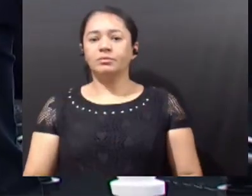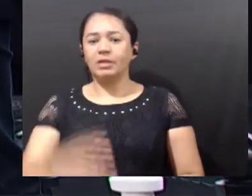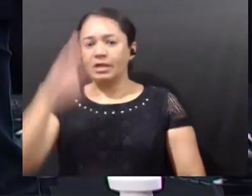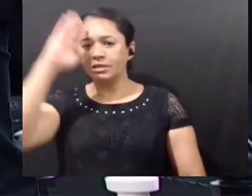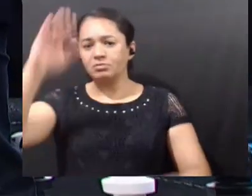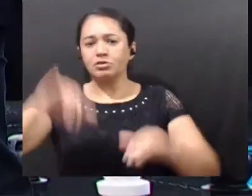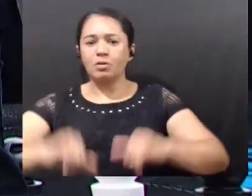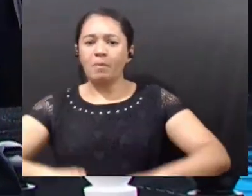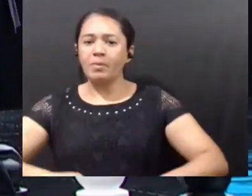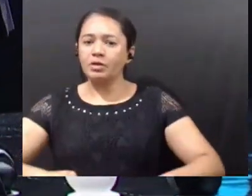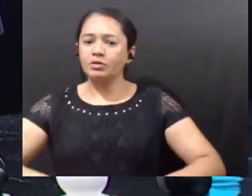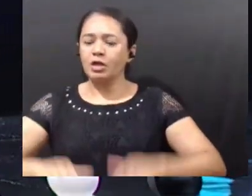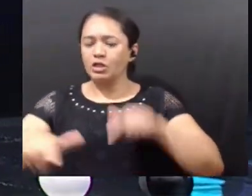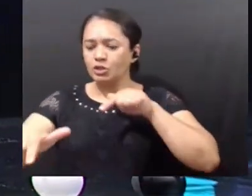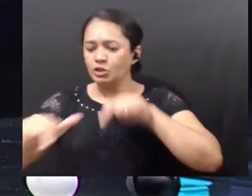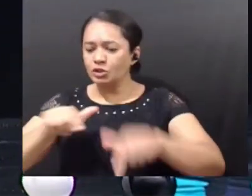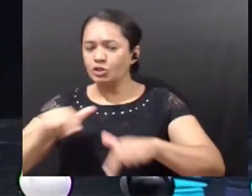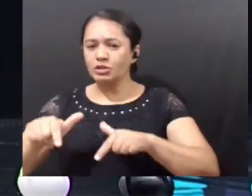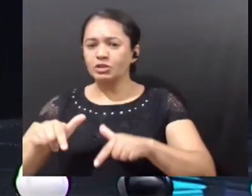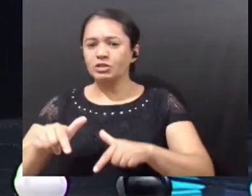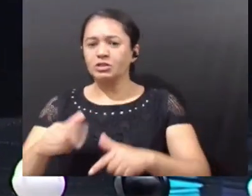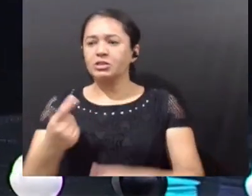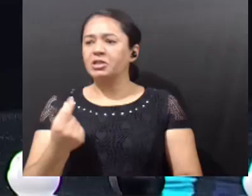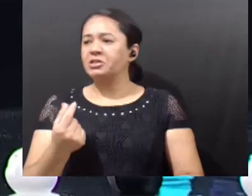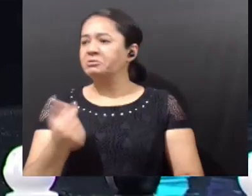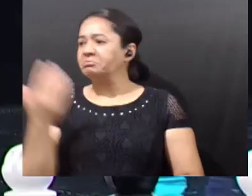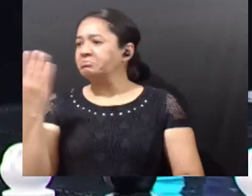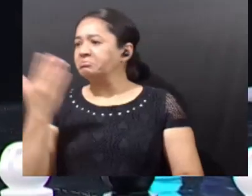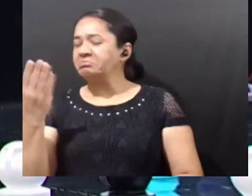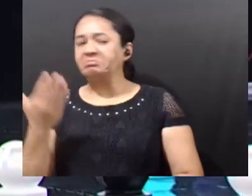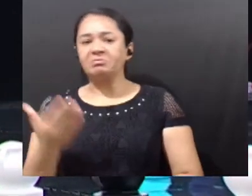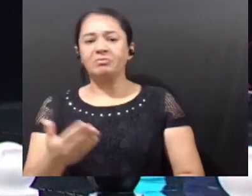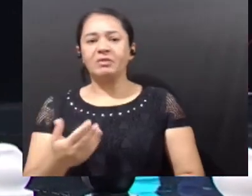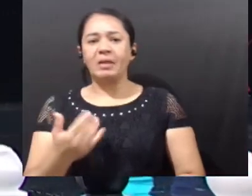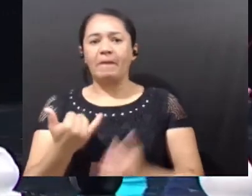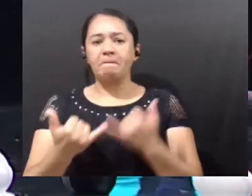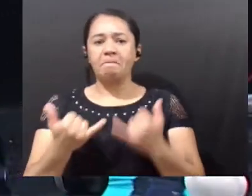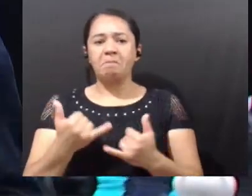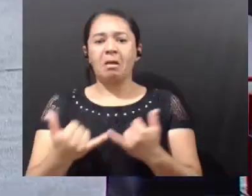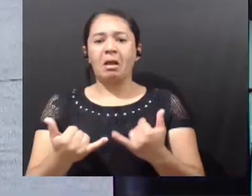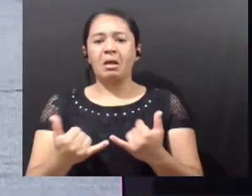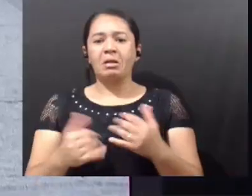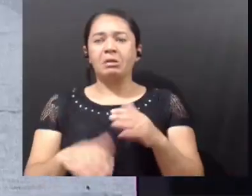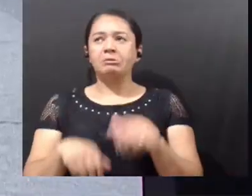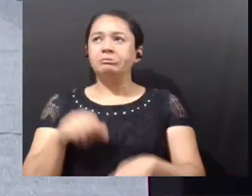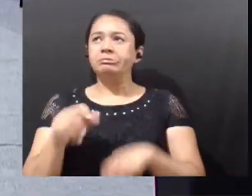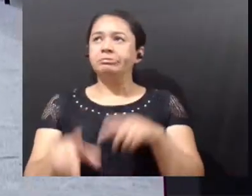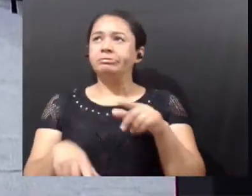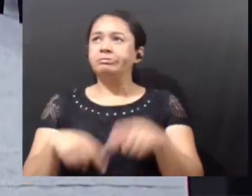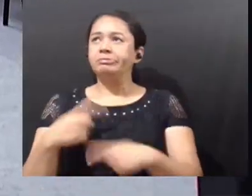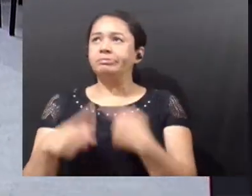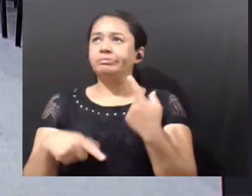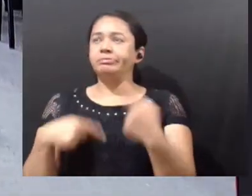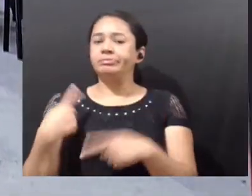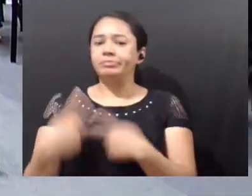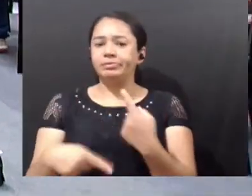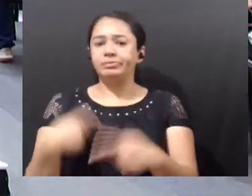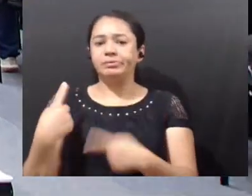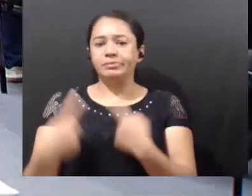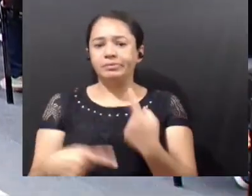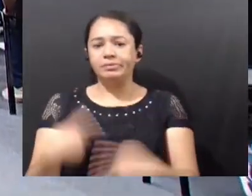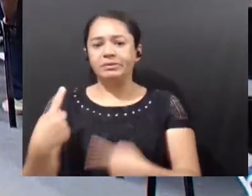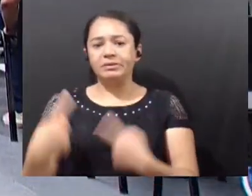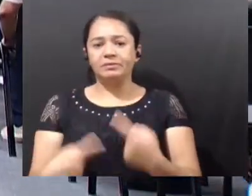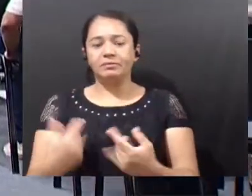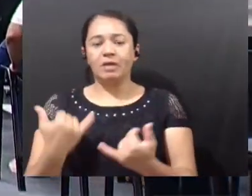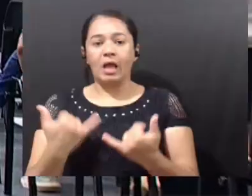trabalhar e não ver a cor do dinheiro, a dor de achar que está pedalando uma bicicleta sem corrente o tempo inteiro. E muitas vezes é porque ele não